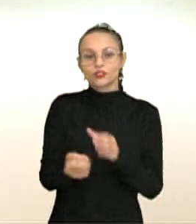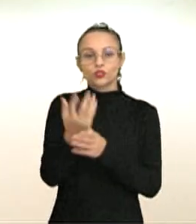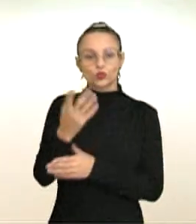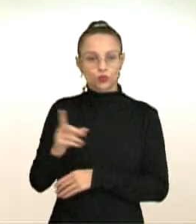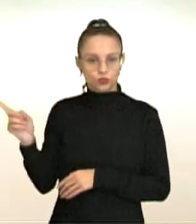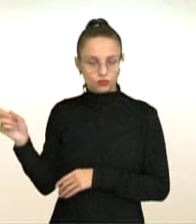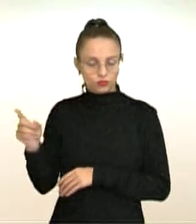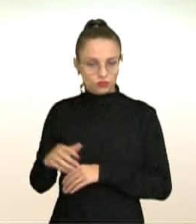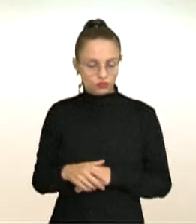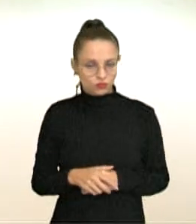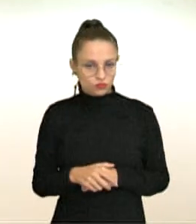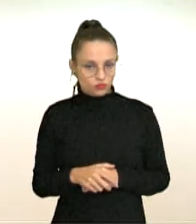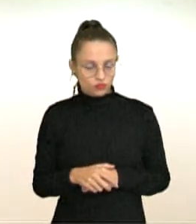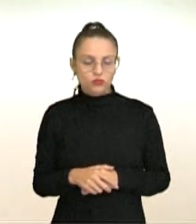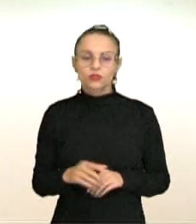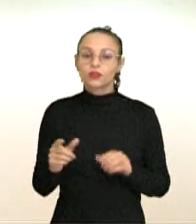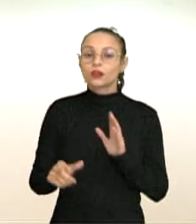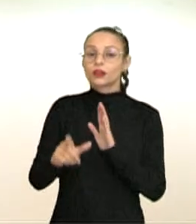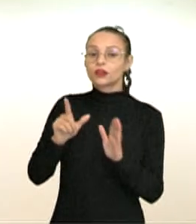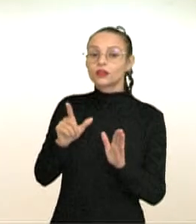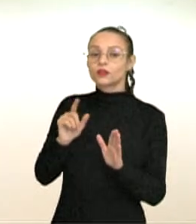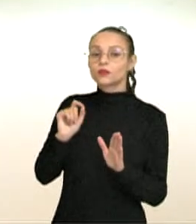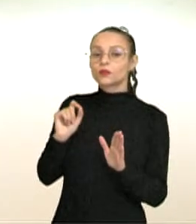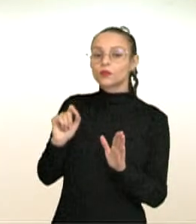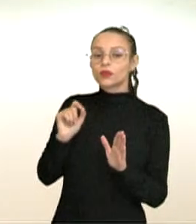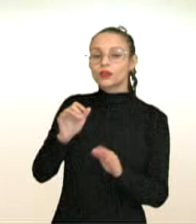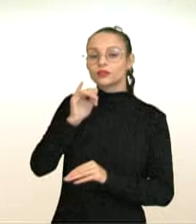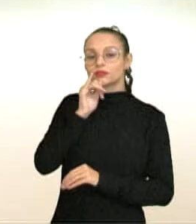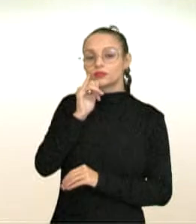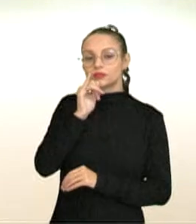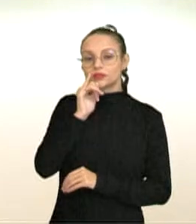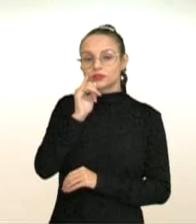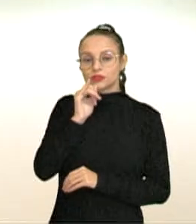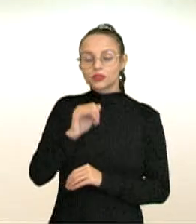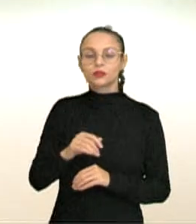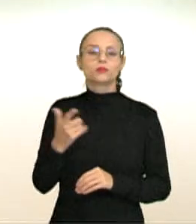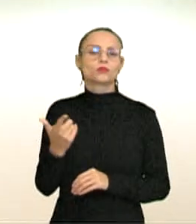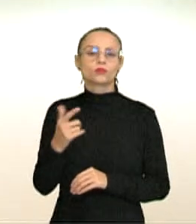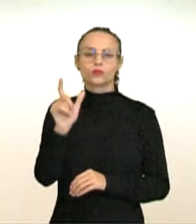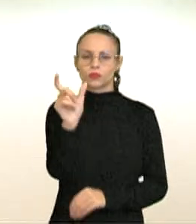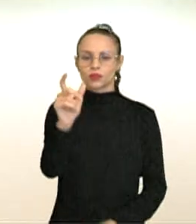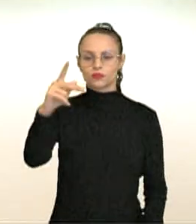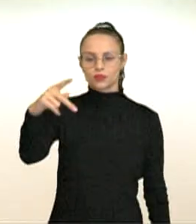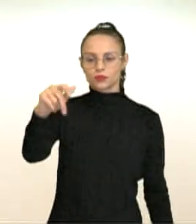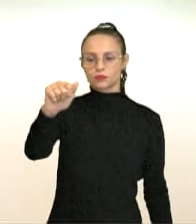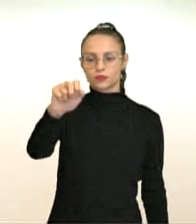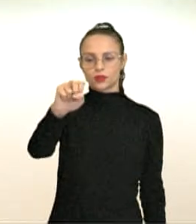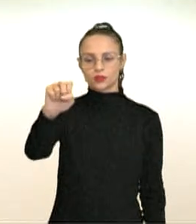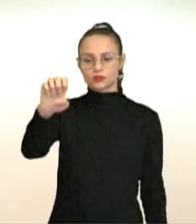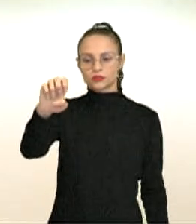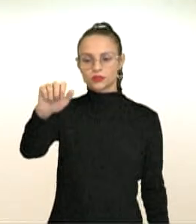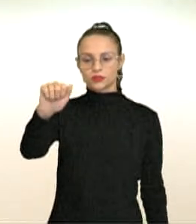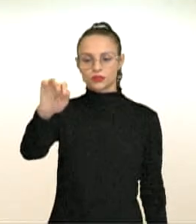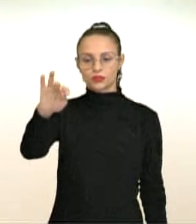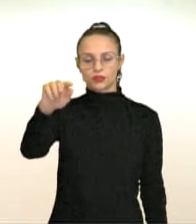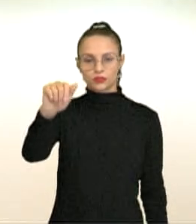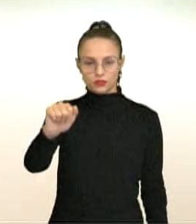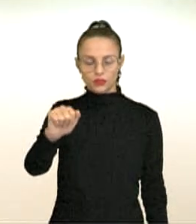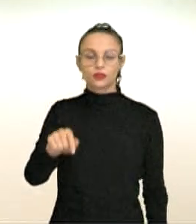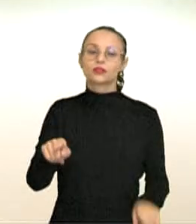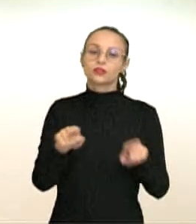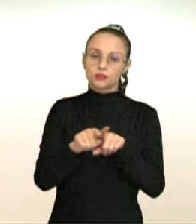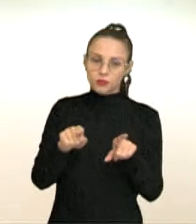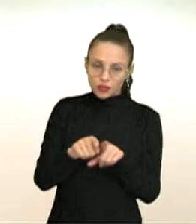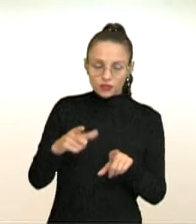ties. Antes tinha, por exemplo, passeata. Aí surgiu o neologismo